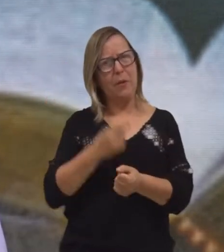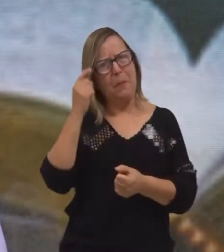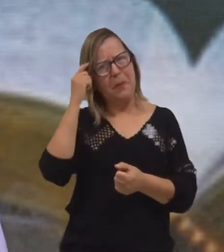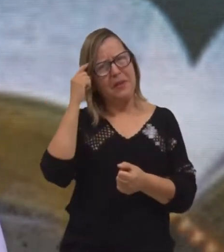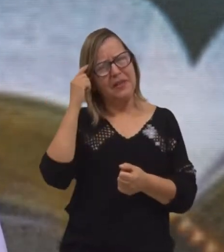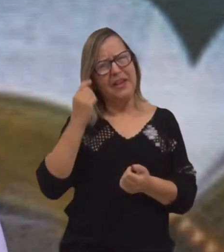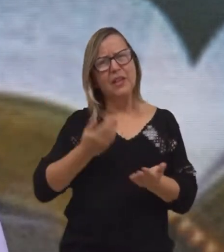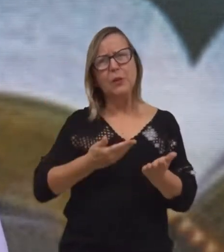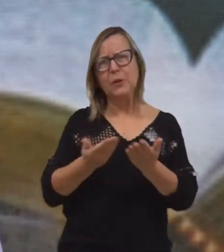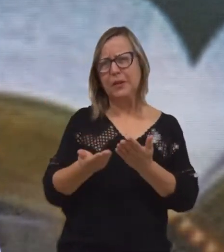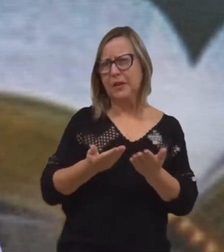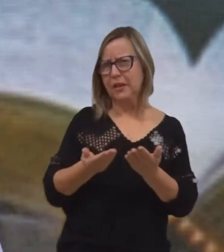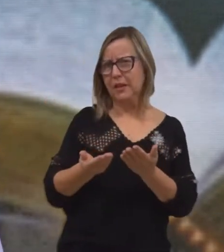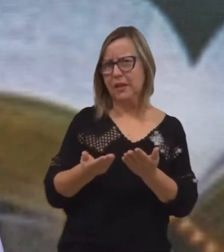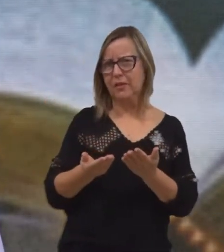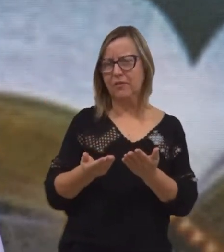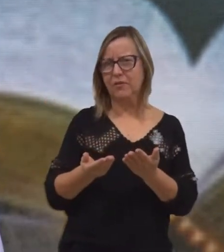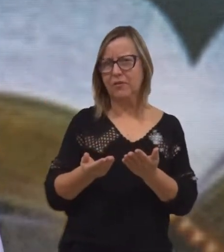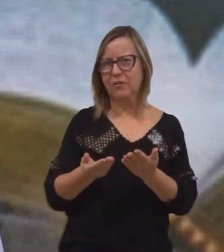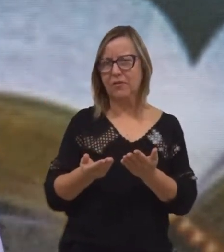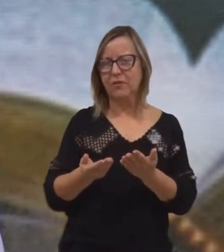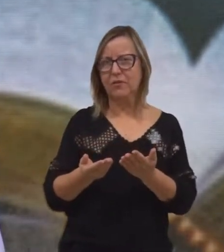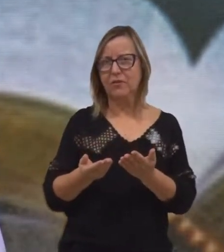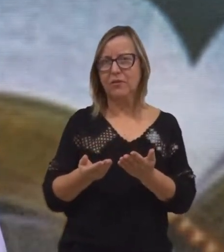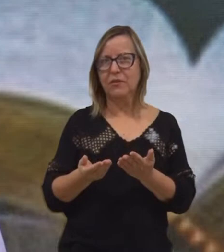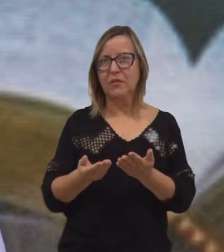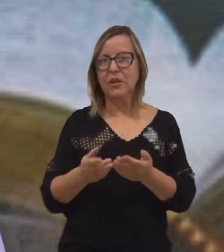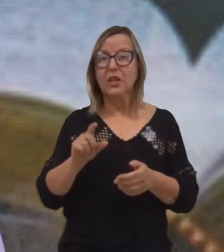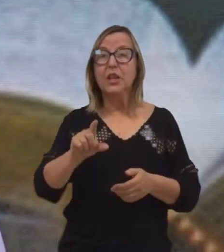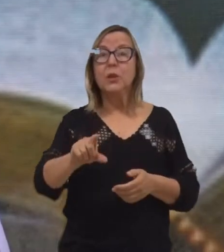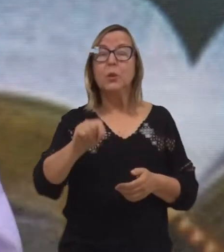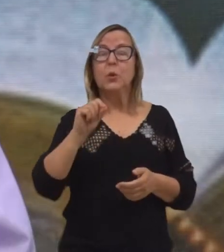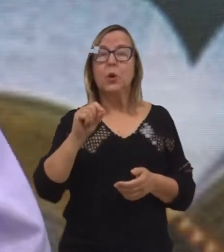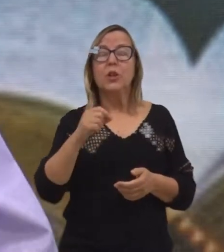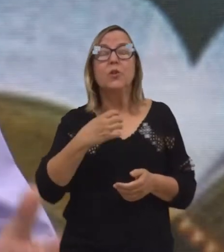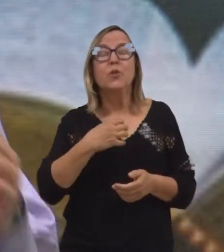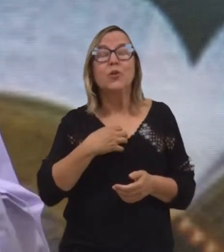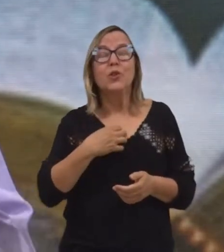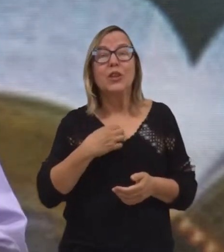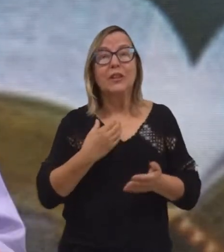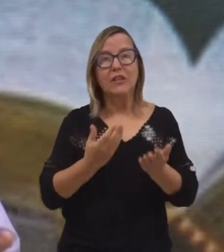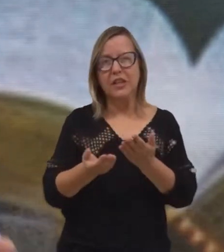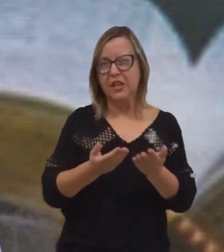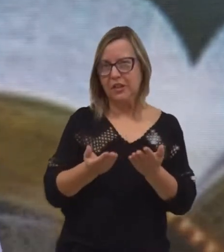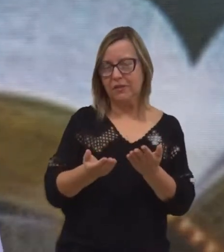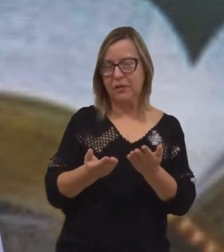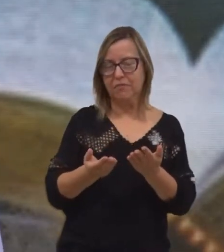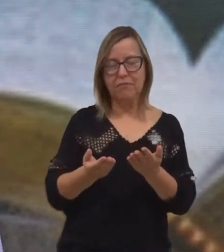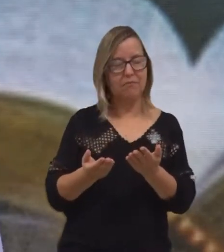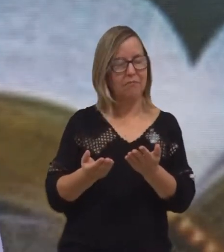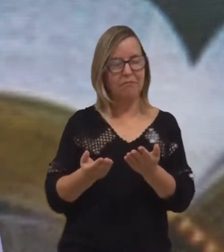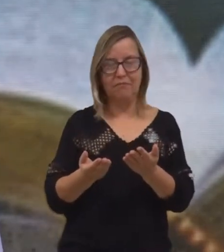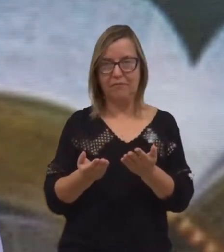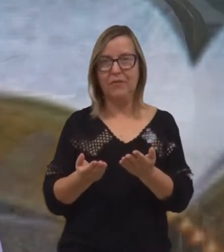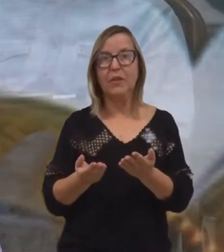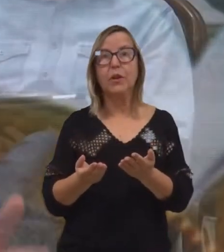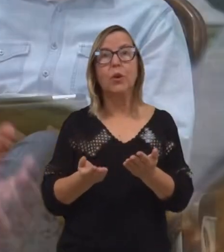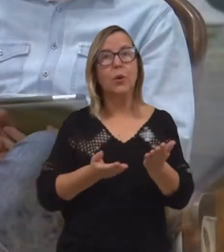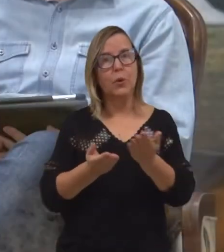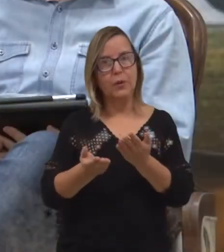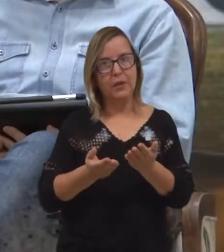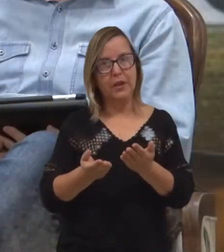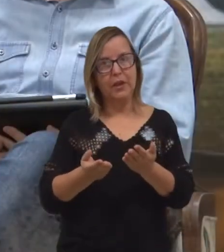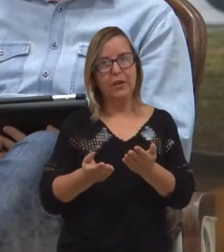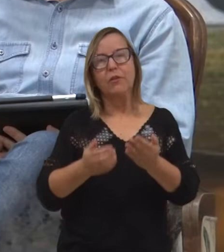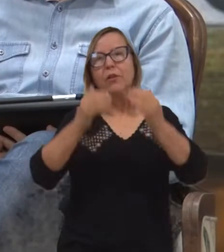ele determina a maneira que ele vai servir. Ele se submete ao senhorio do seu Senhor para